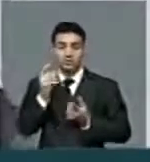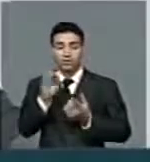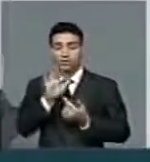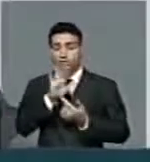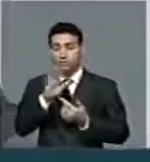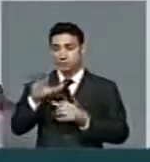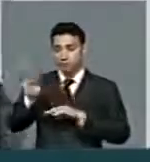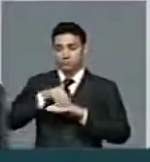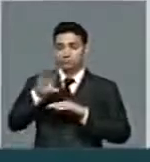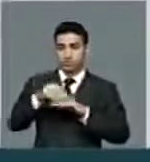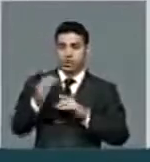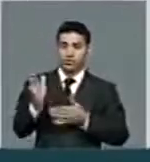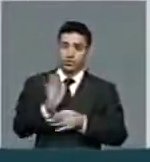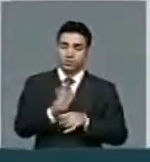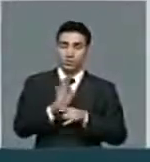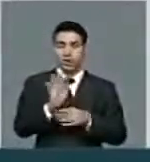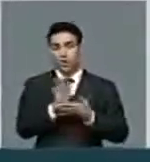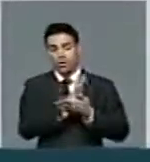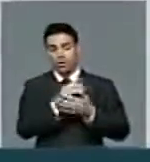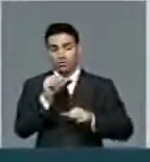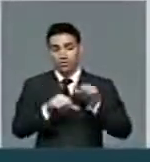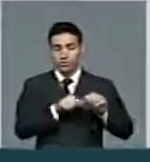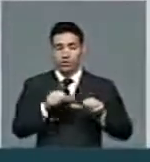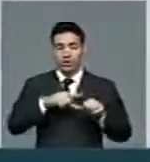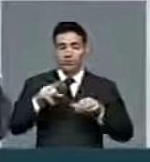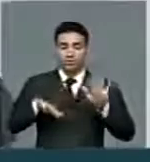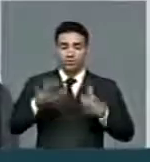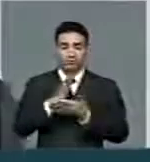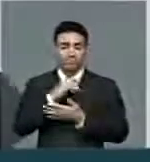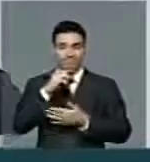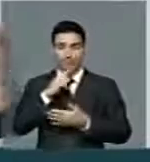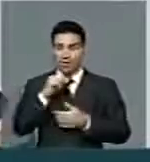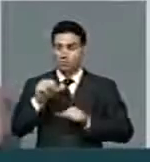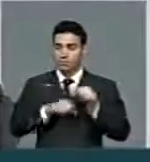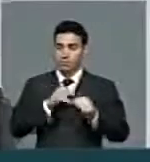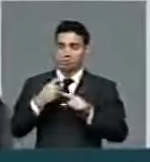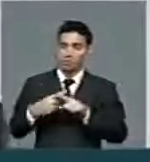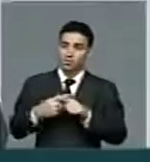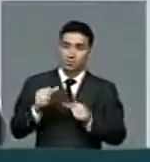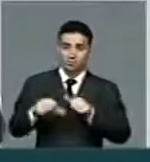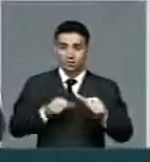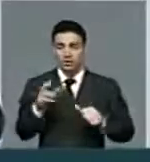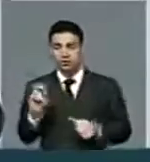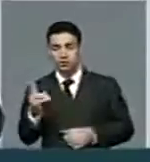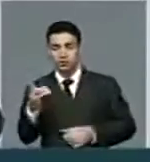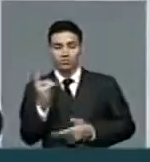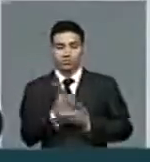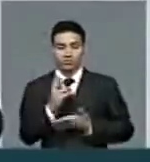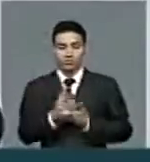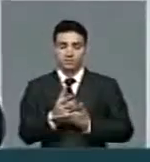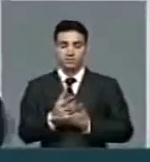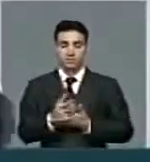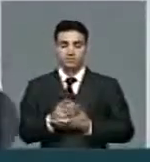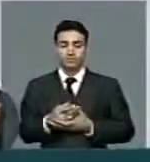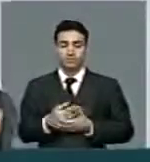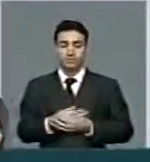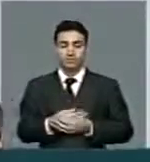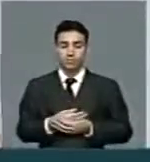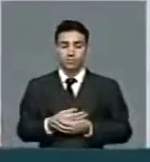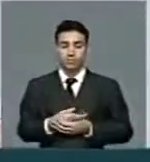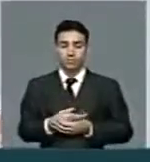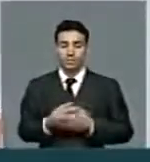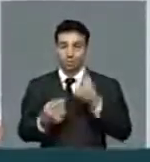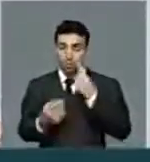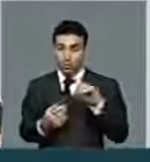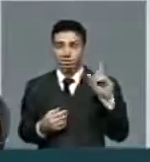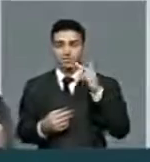mudando algumas coisas, outras coisas não vão dar para mudar, nós vamos discutir no grupo. Por que não muda, por que é, etc, etc. Então, última